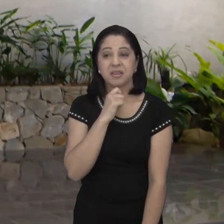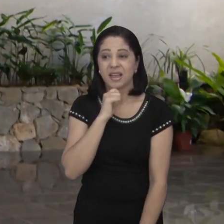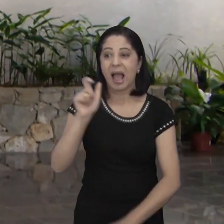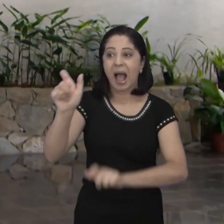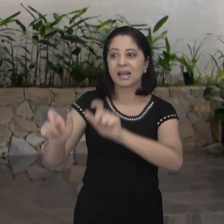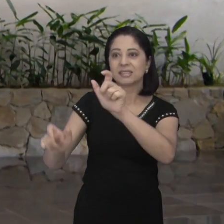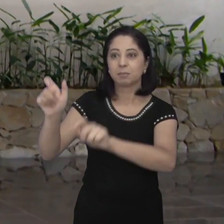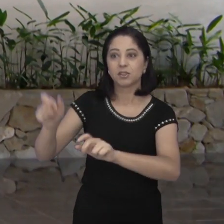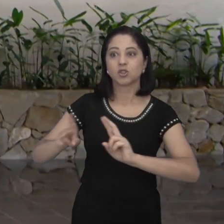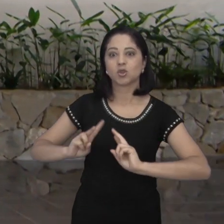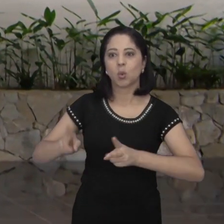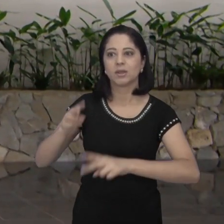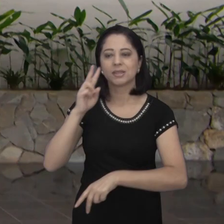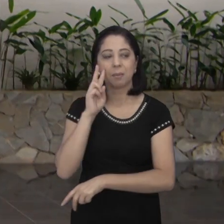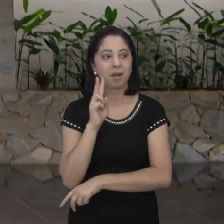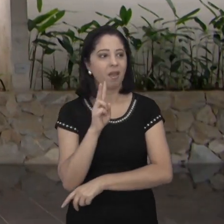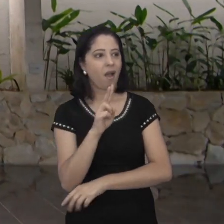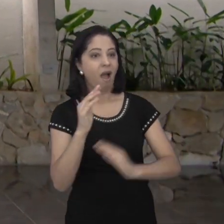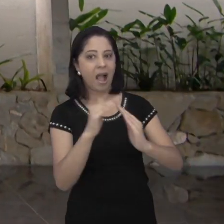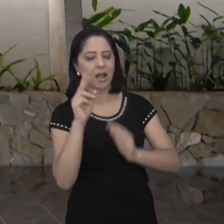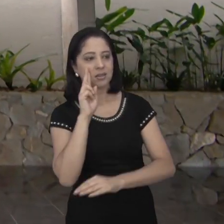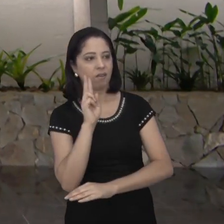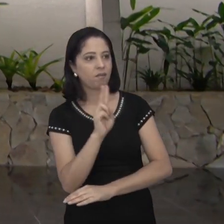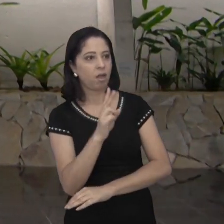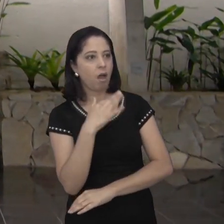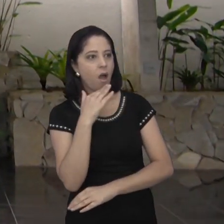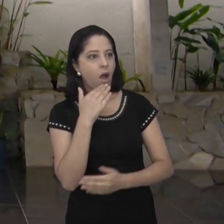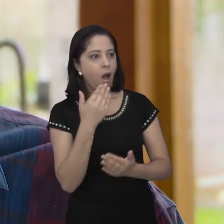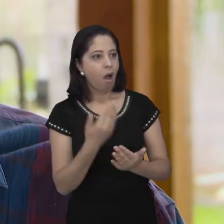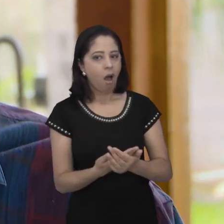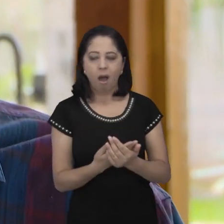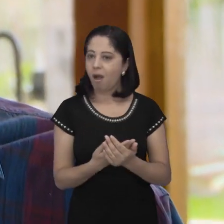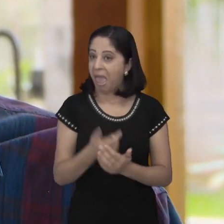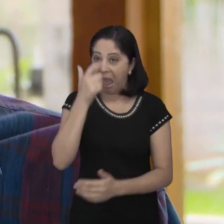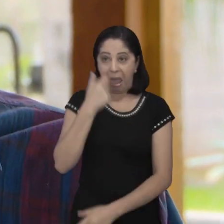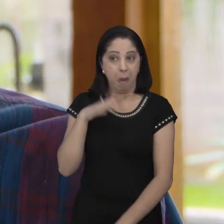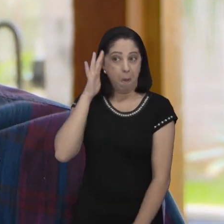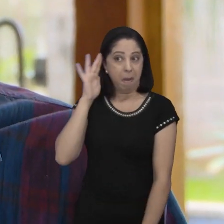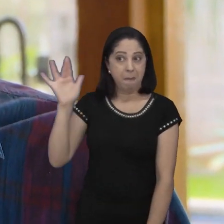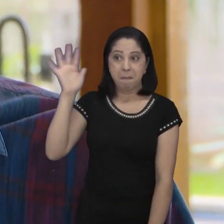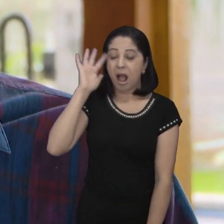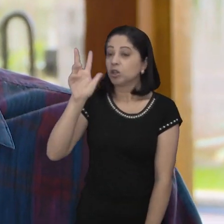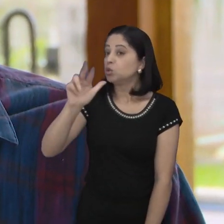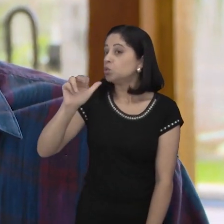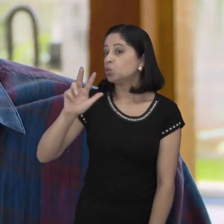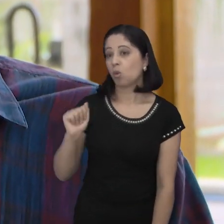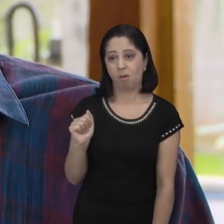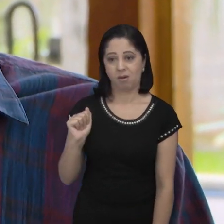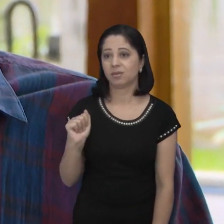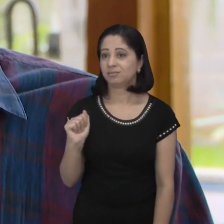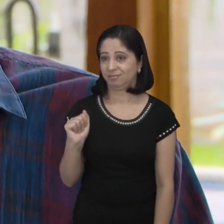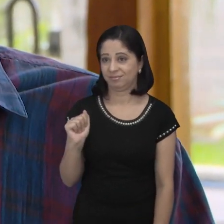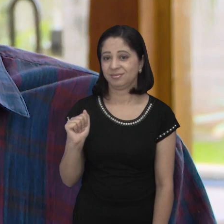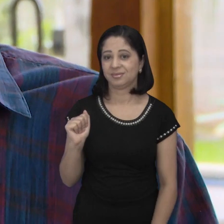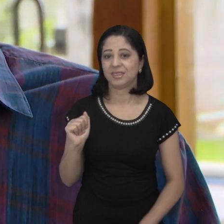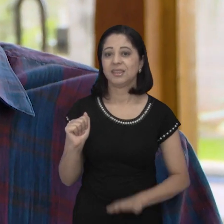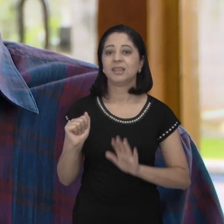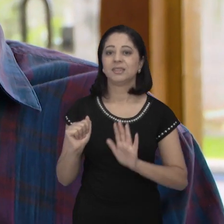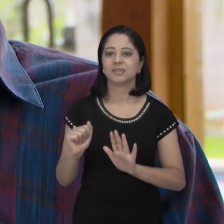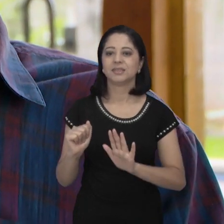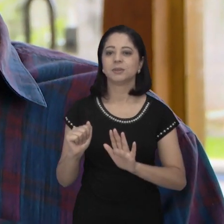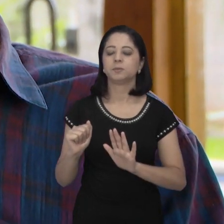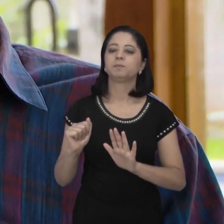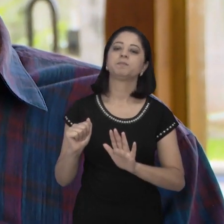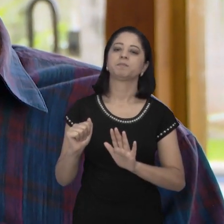as pessoas ficam assim encantadas com essa casa. É impressionante. A gente não imaginava que isso fosse